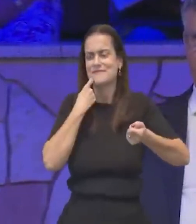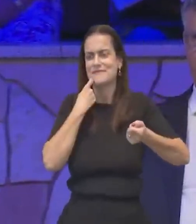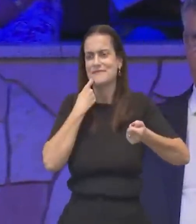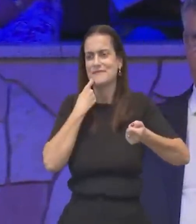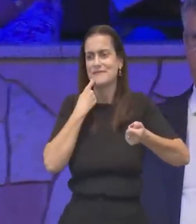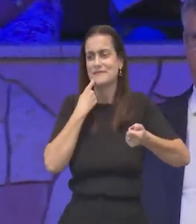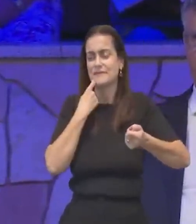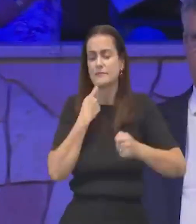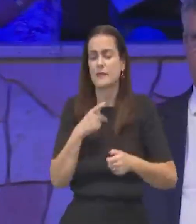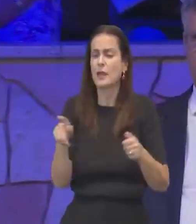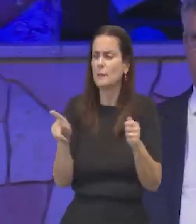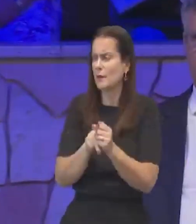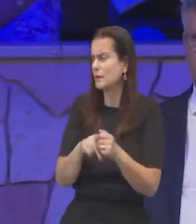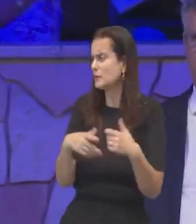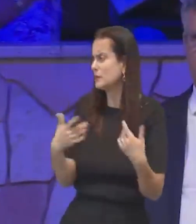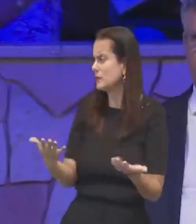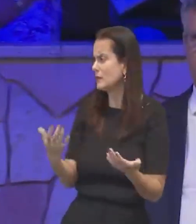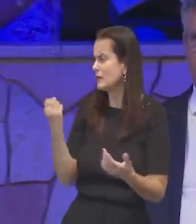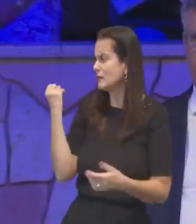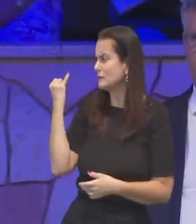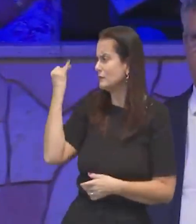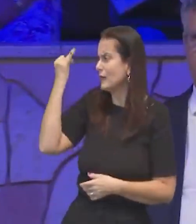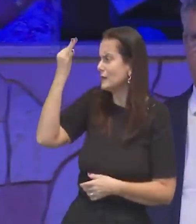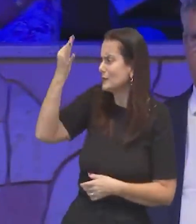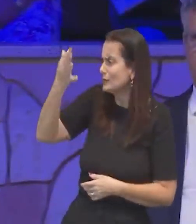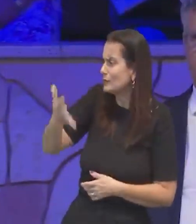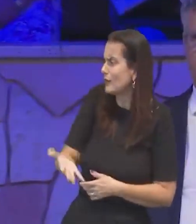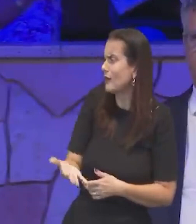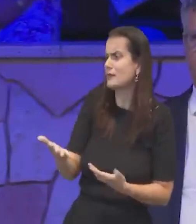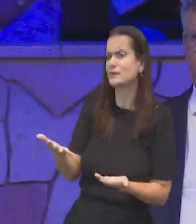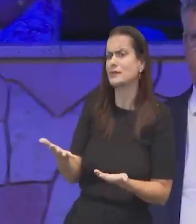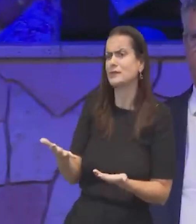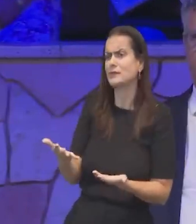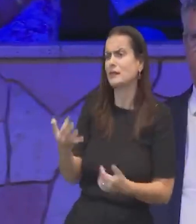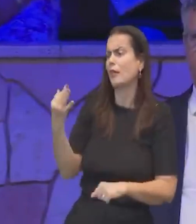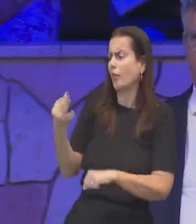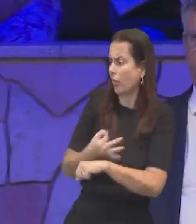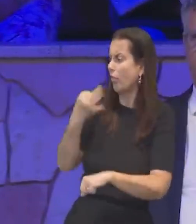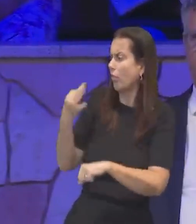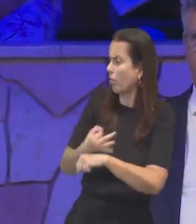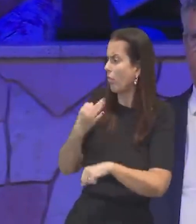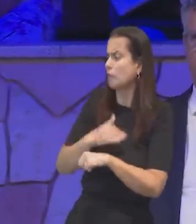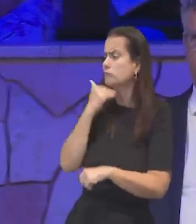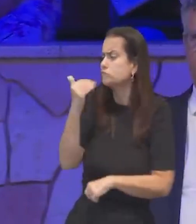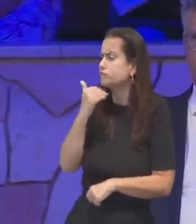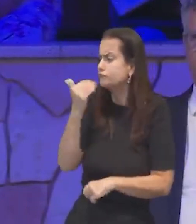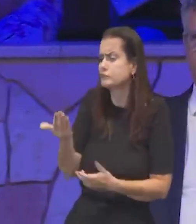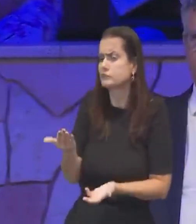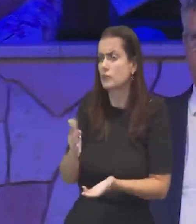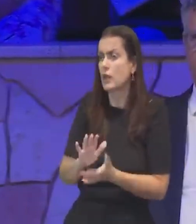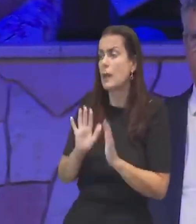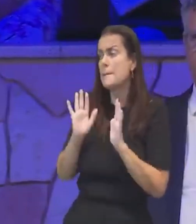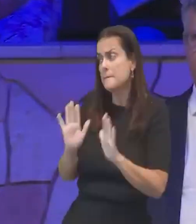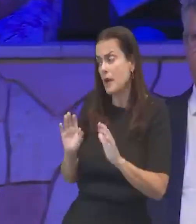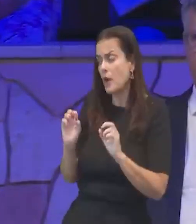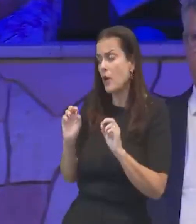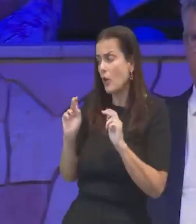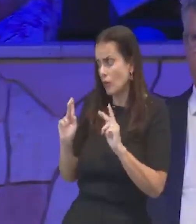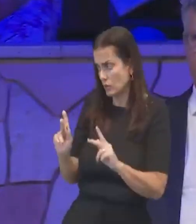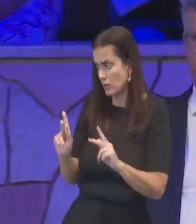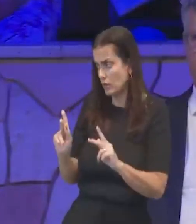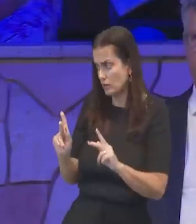E Pedro: Senhor, mas durante toda a noite eu fiz isso, mas mediante a tua